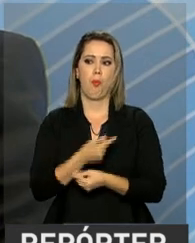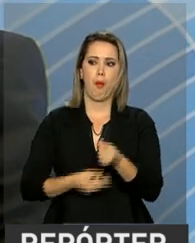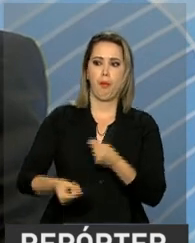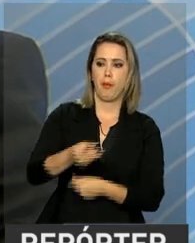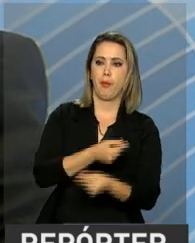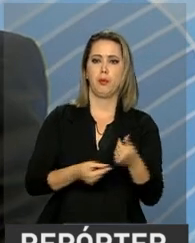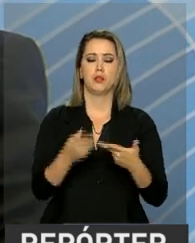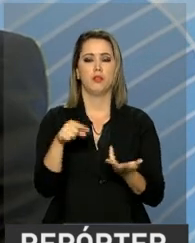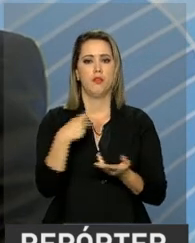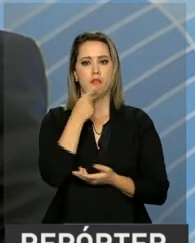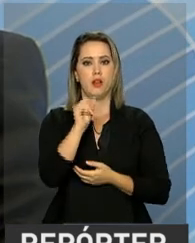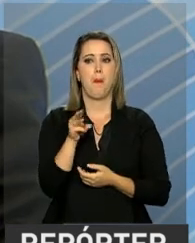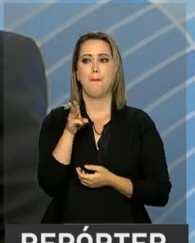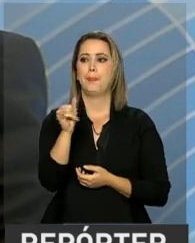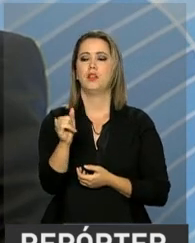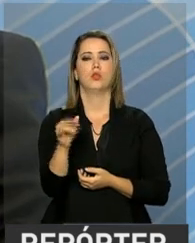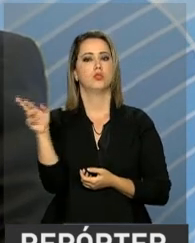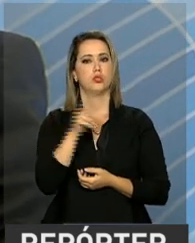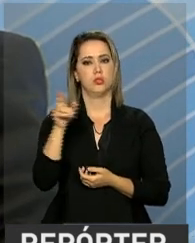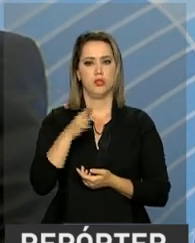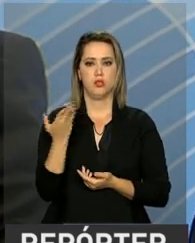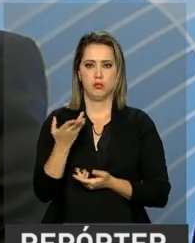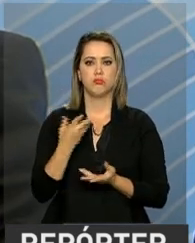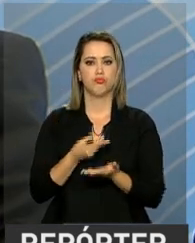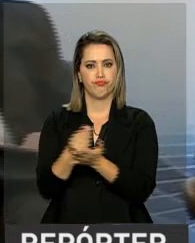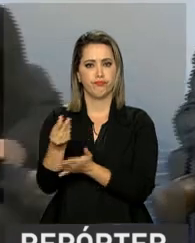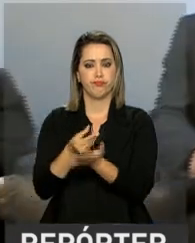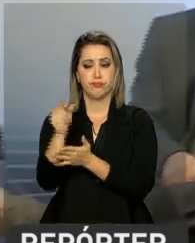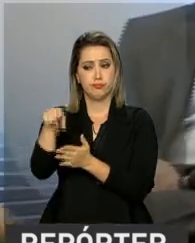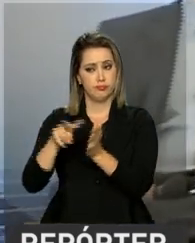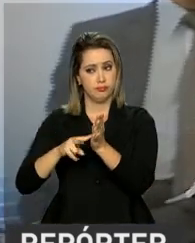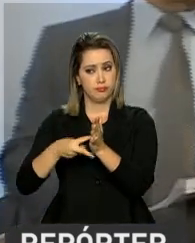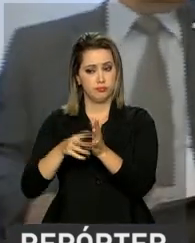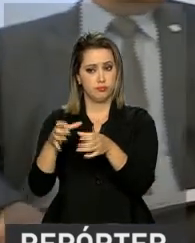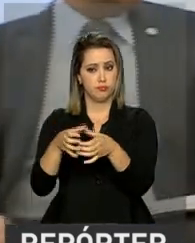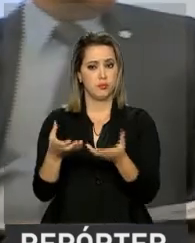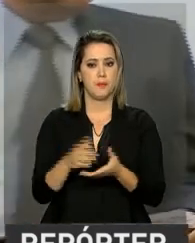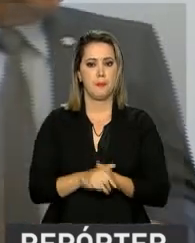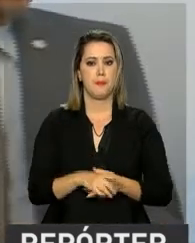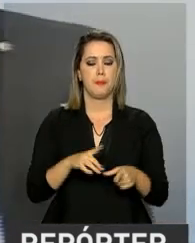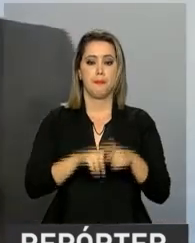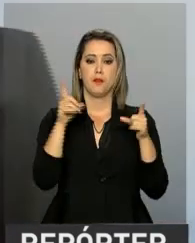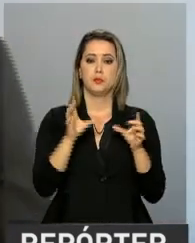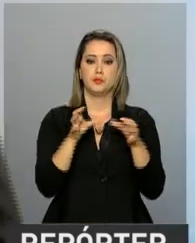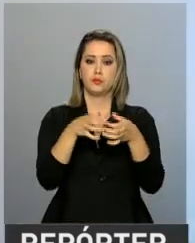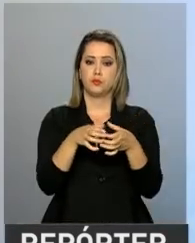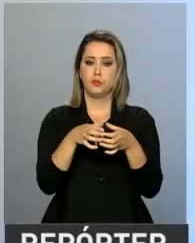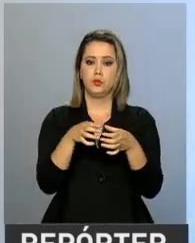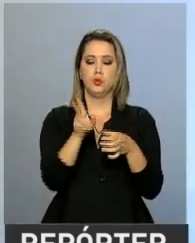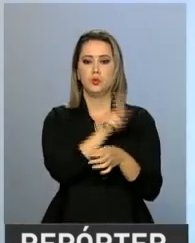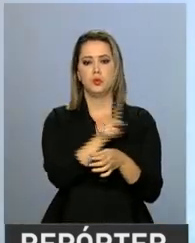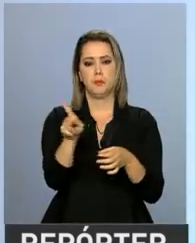disso nós estamos falando de alguns bilhões de reais que vão para o sindicato já o assessor especial da casa civil da presidência